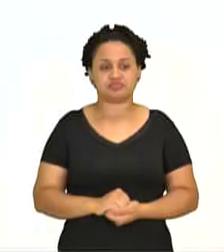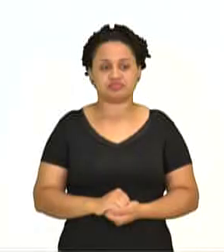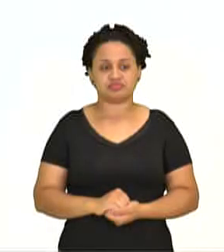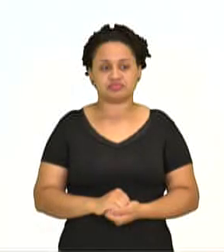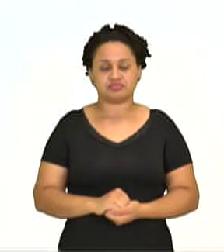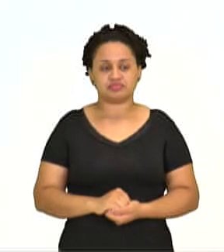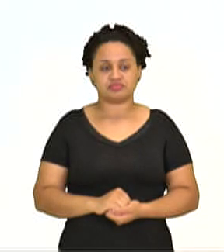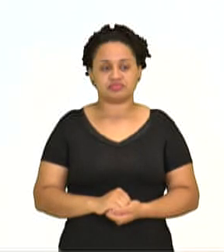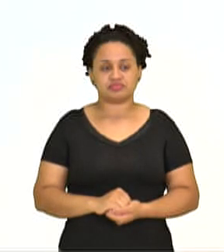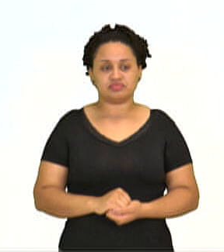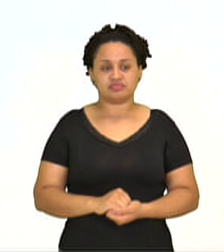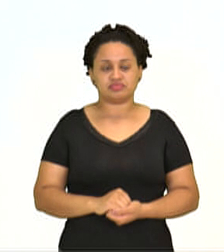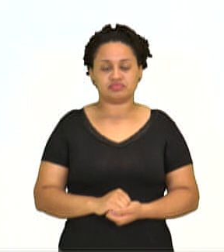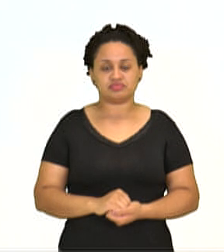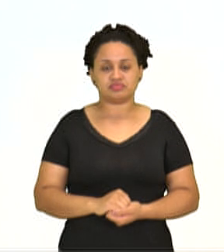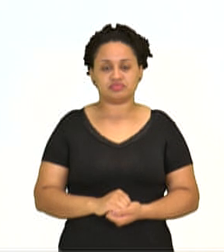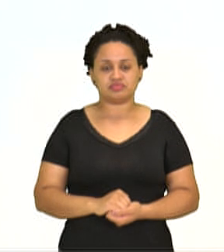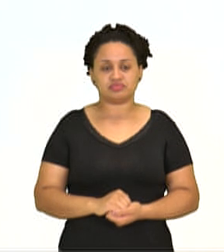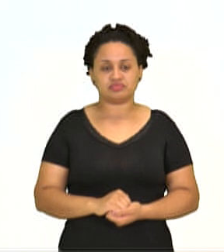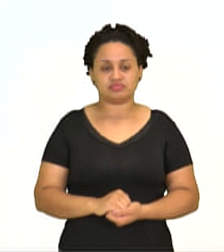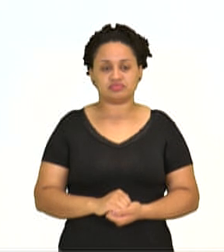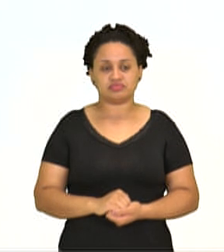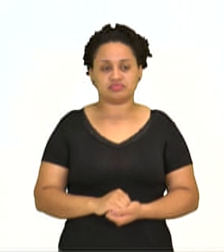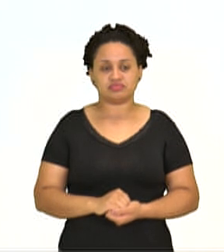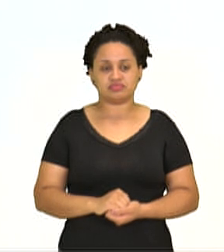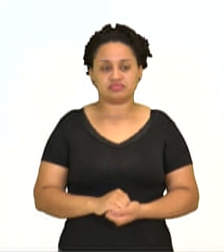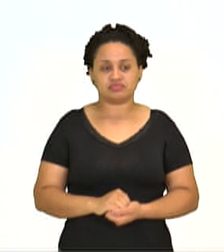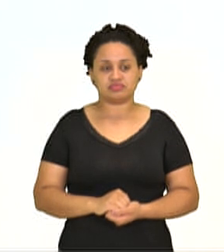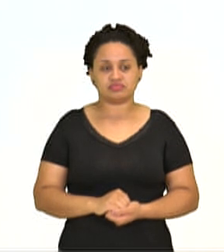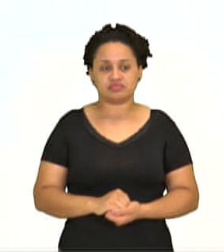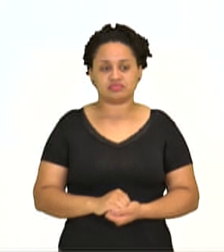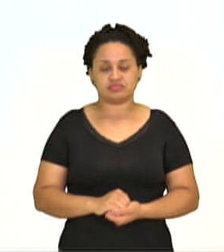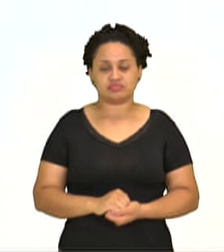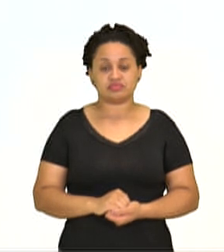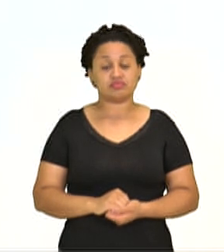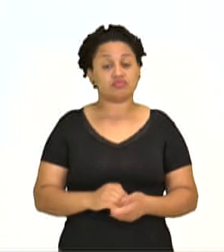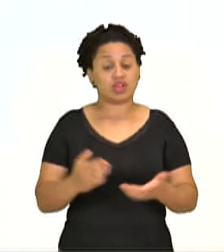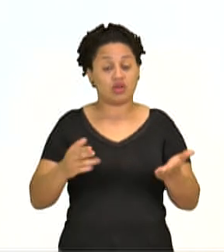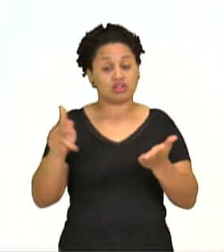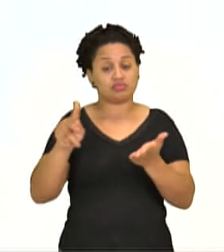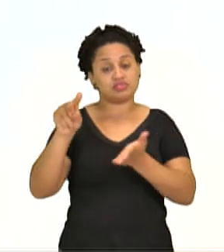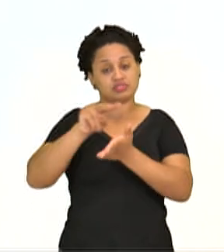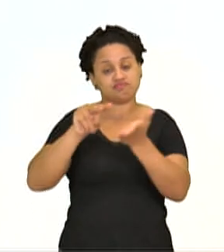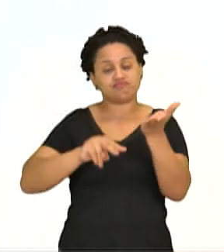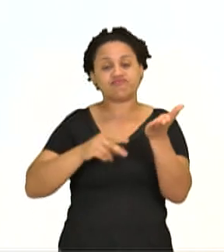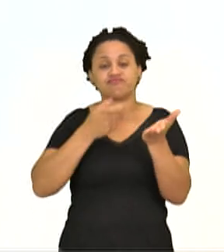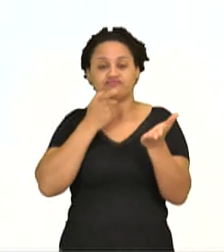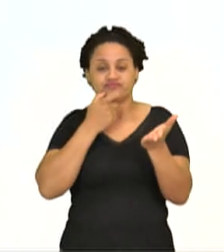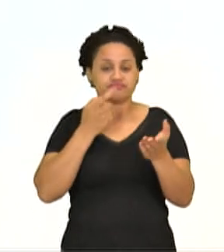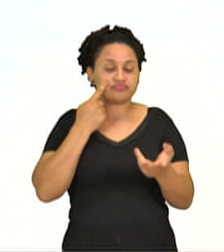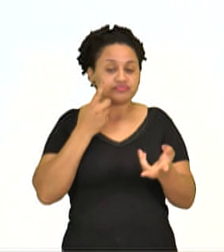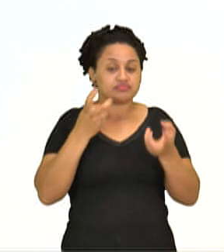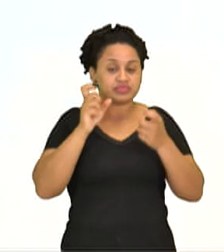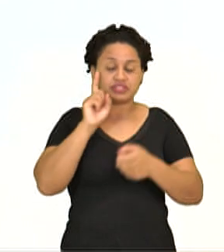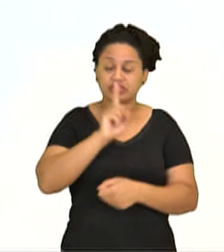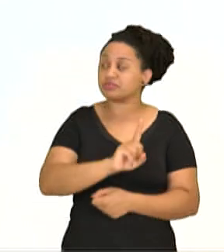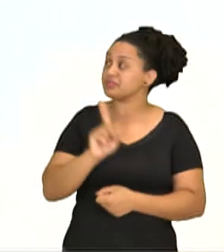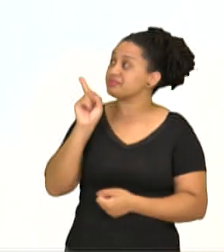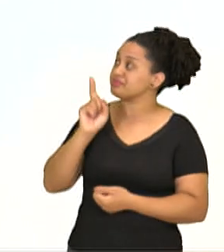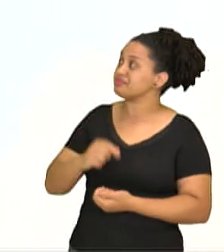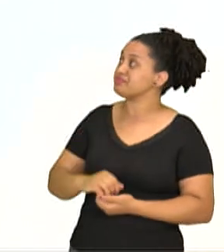teacher. Susan is a student. She is at school and